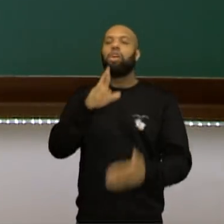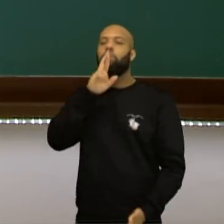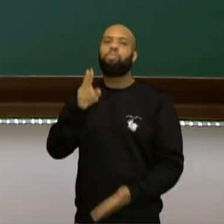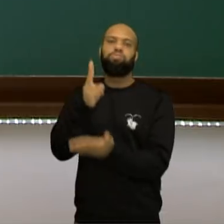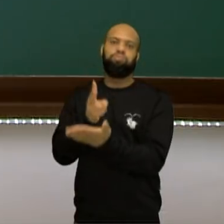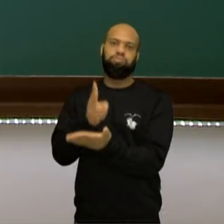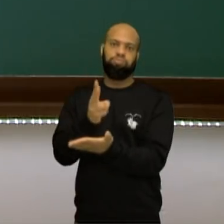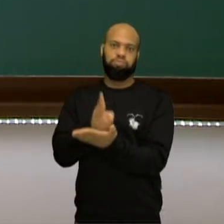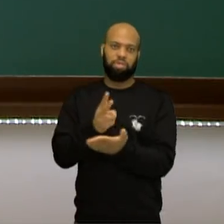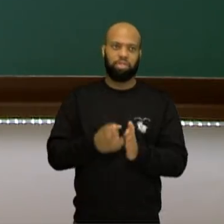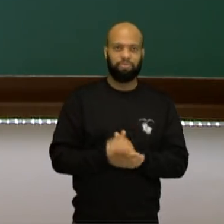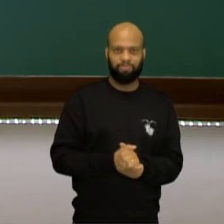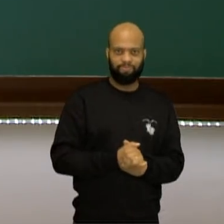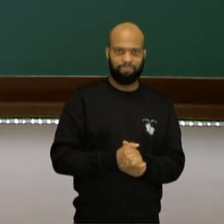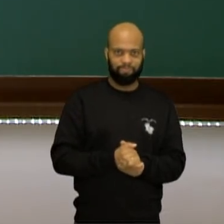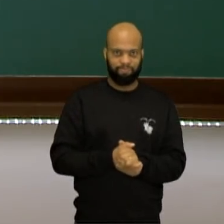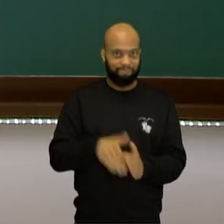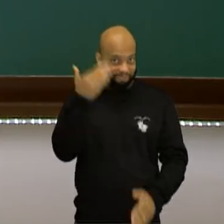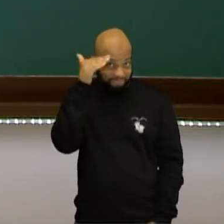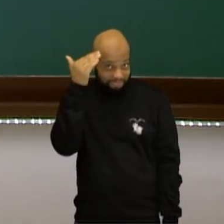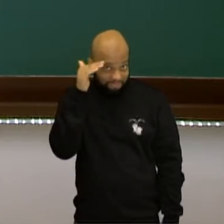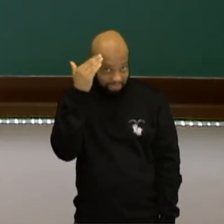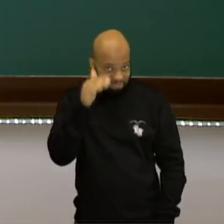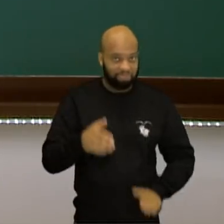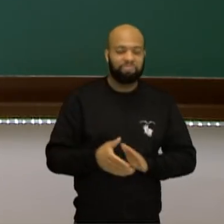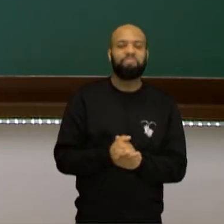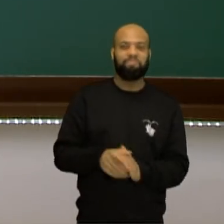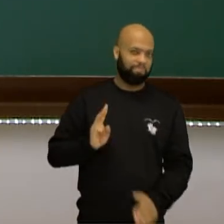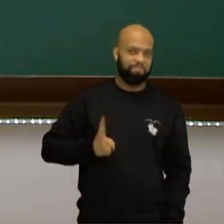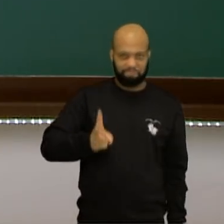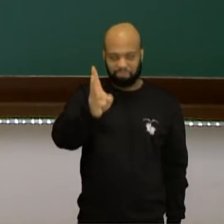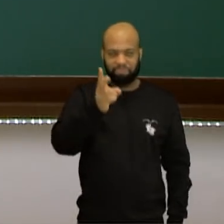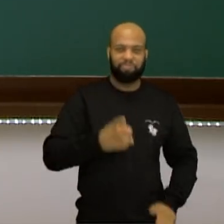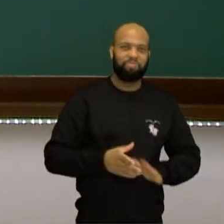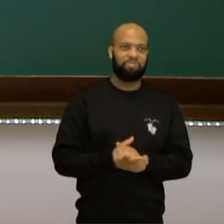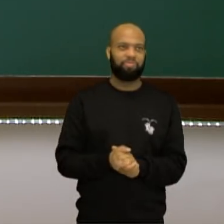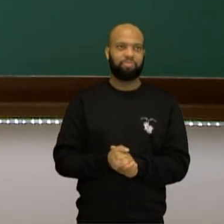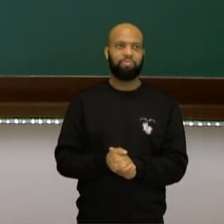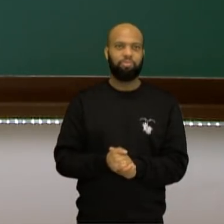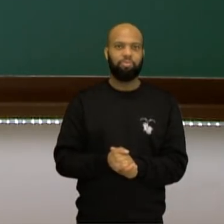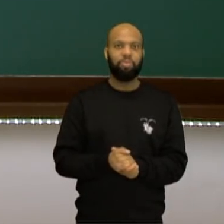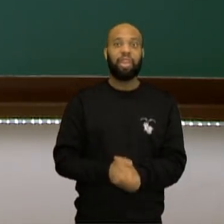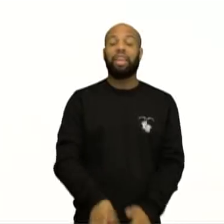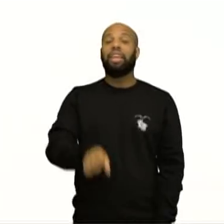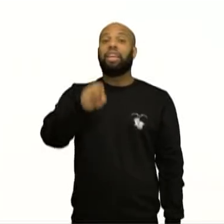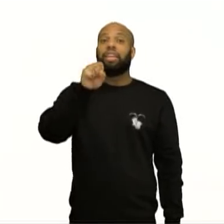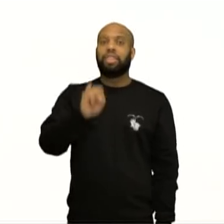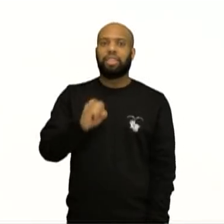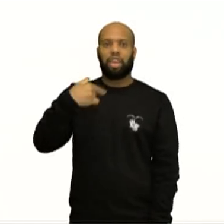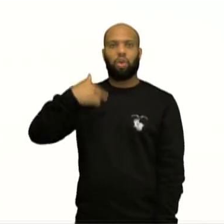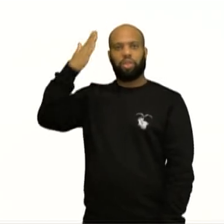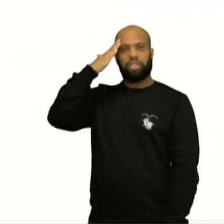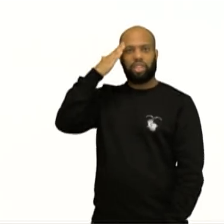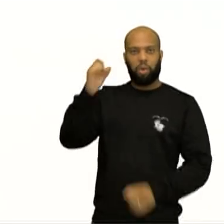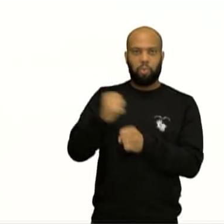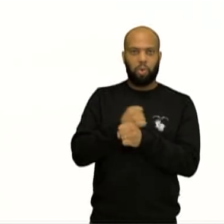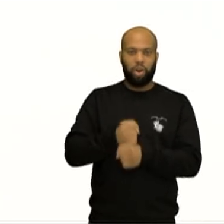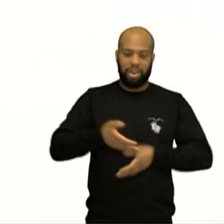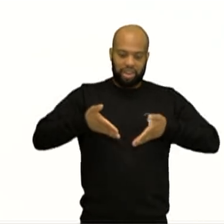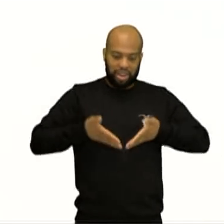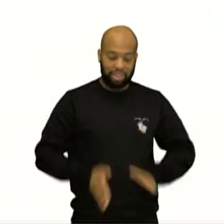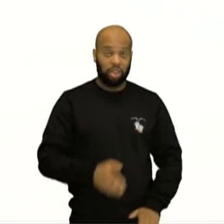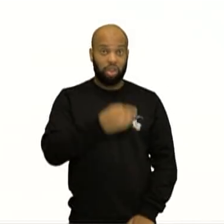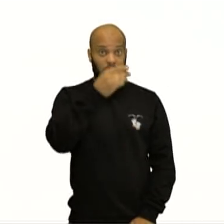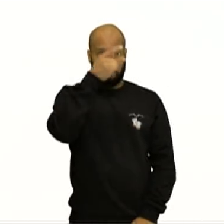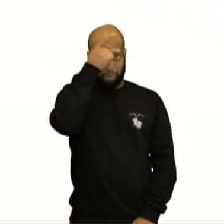resposta. Tranquilo? Vamos em frente. Se eu conhecer o ano de nascimento e de morte de uma